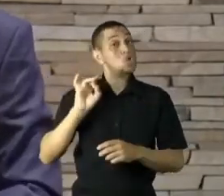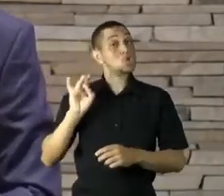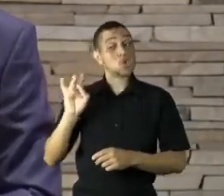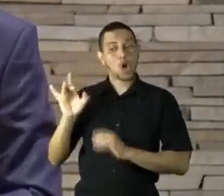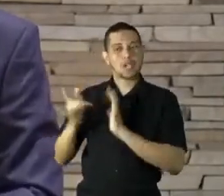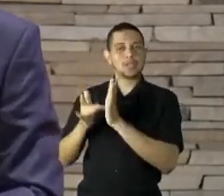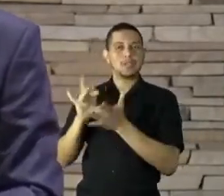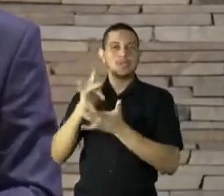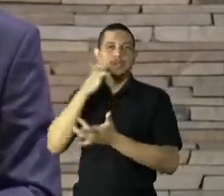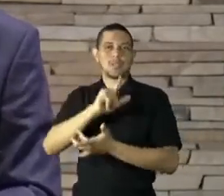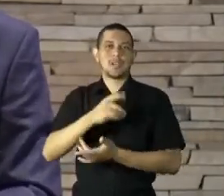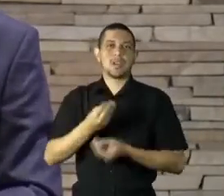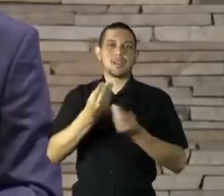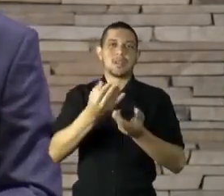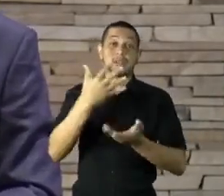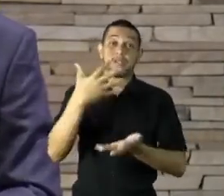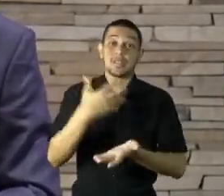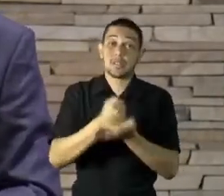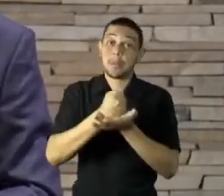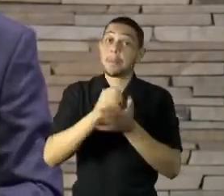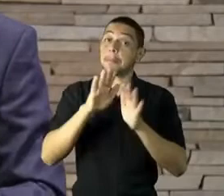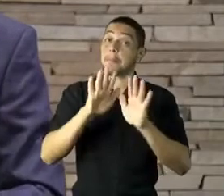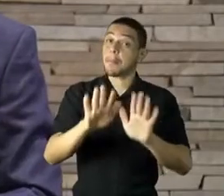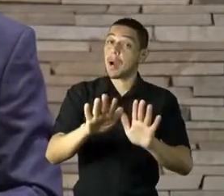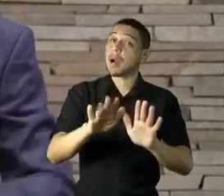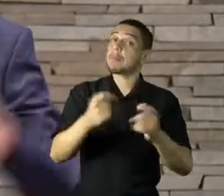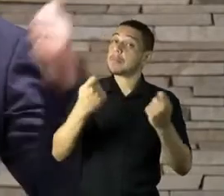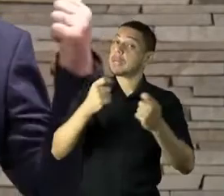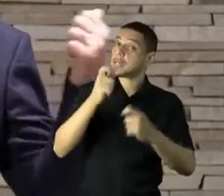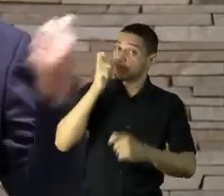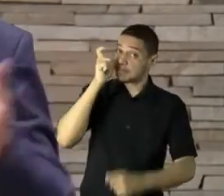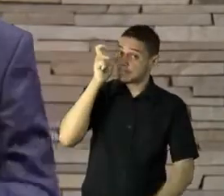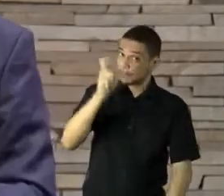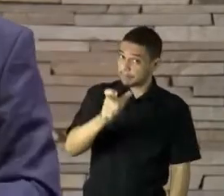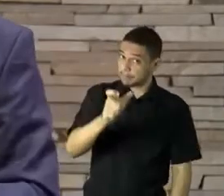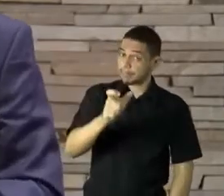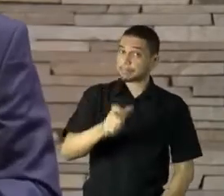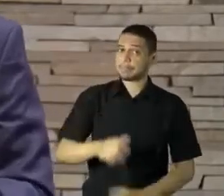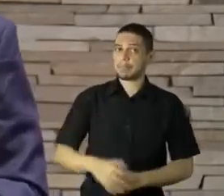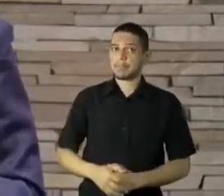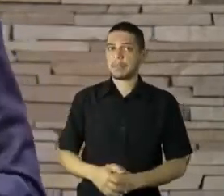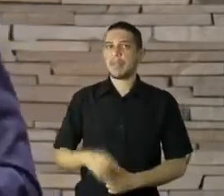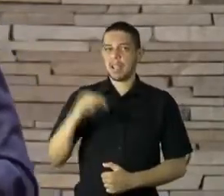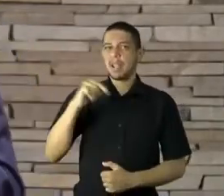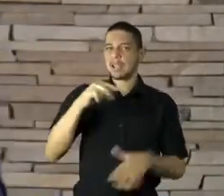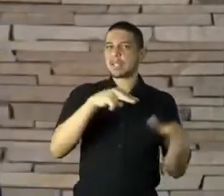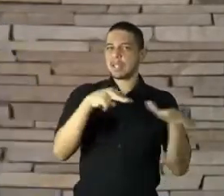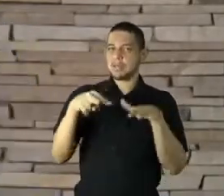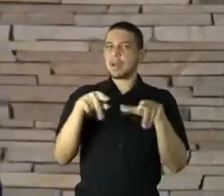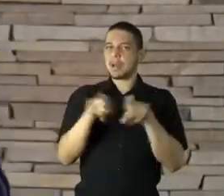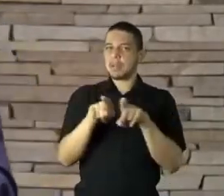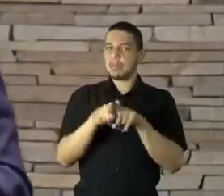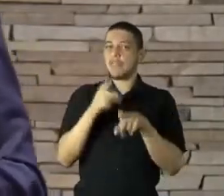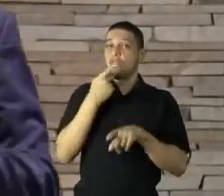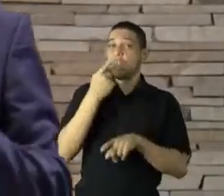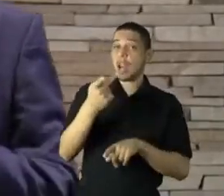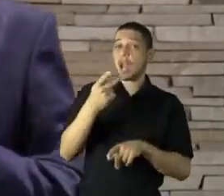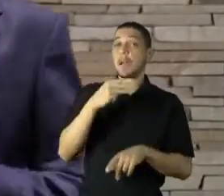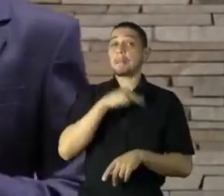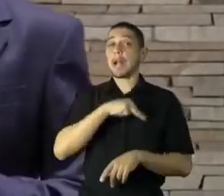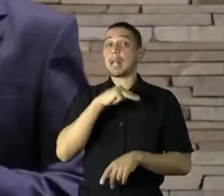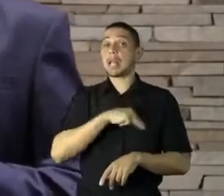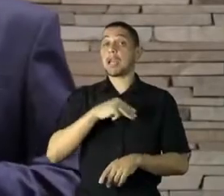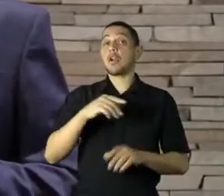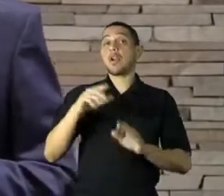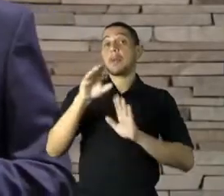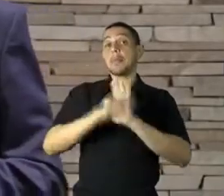quem pode nos salvar mas presta atenção num detalhe meu amigo essa semana Eu mencionei um texto de Mateus Capítulo 7 versos 21